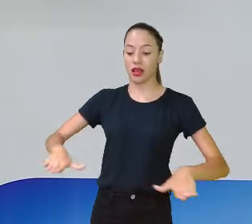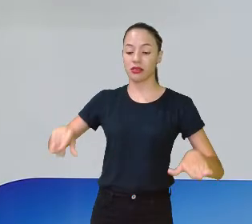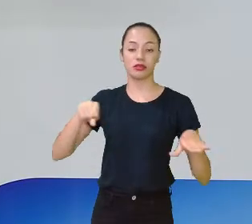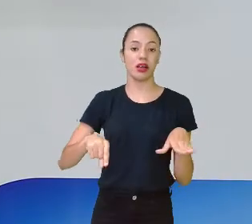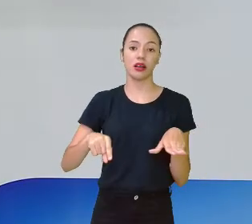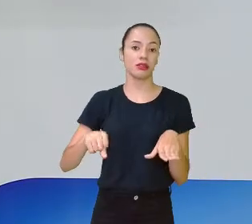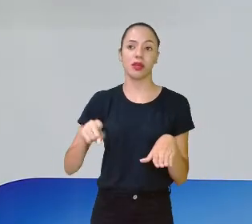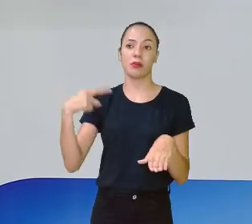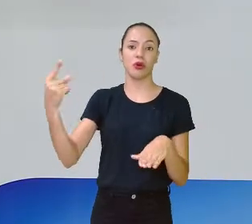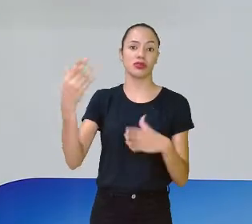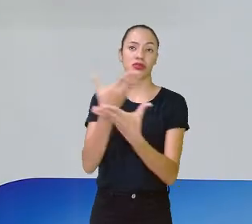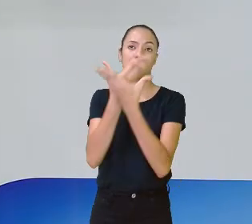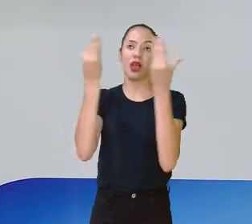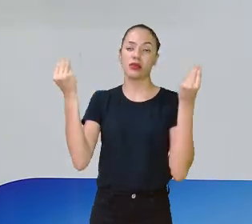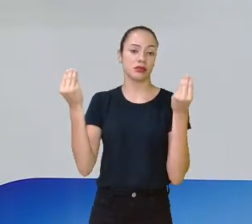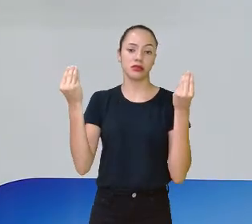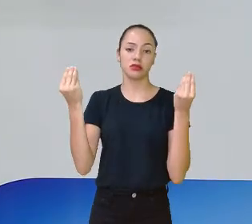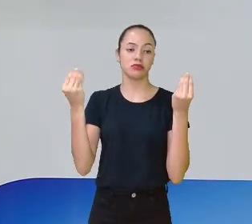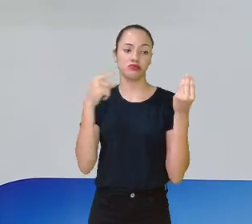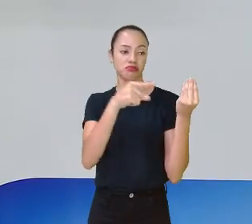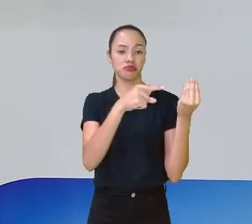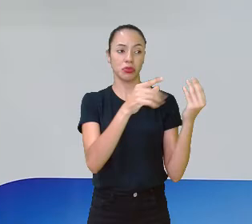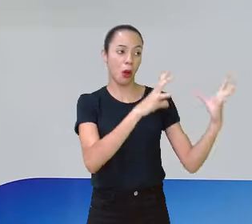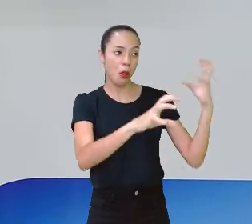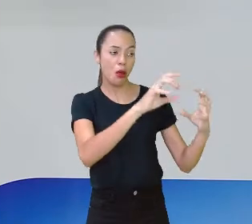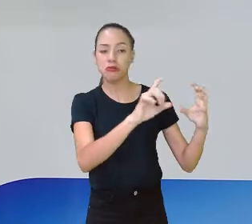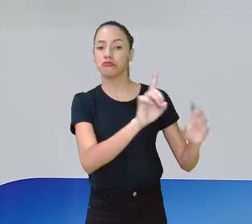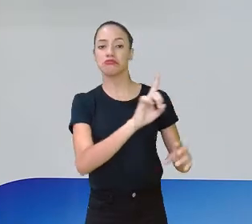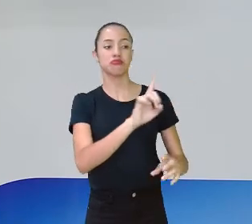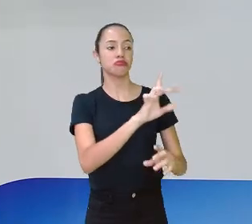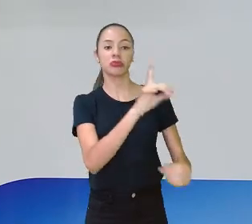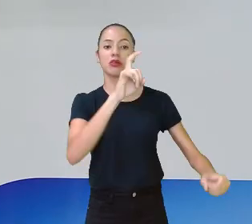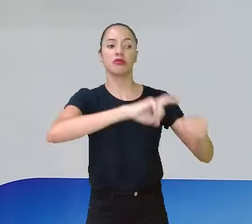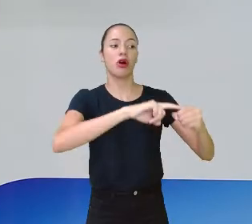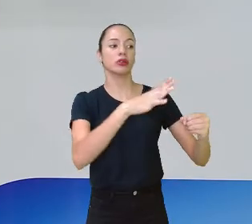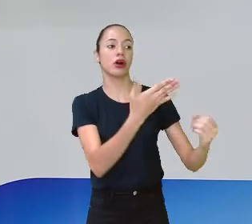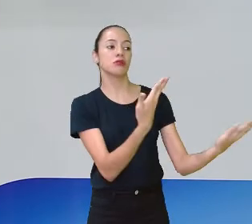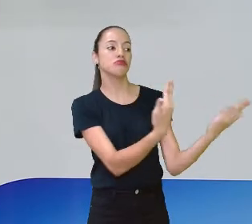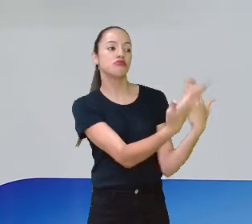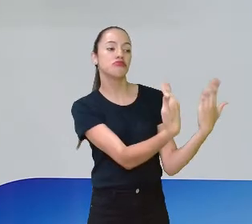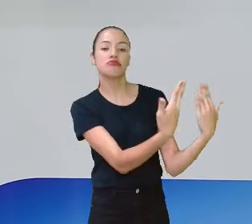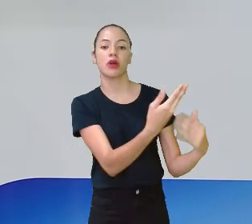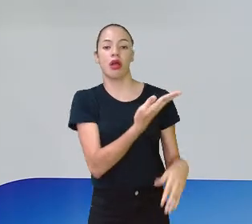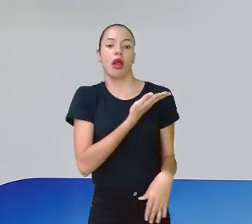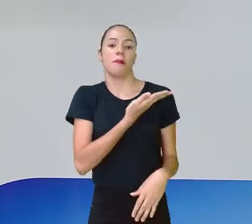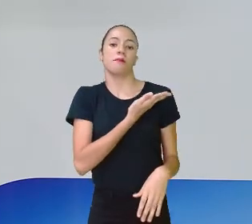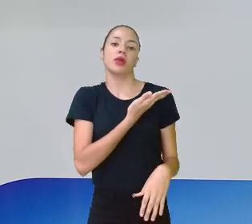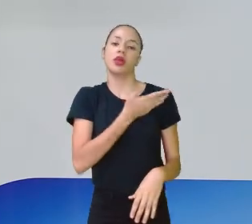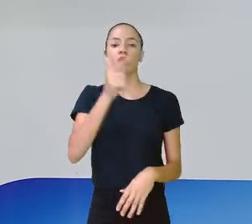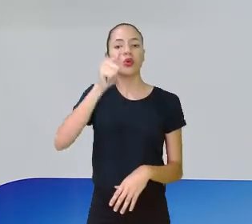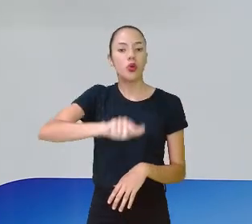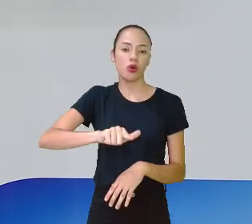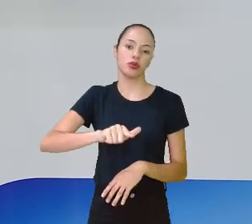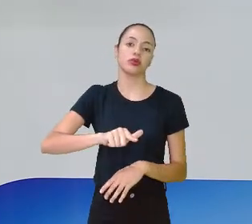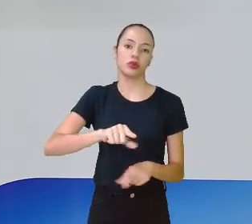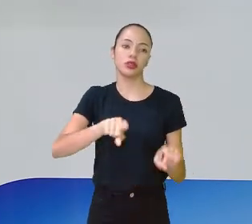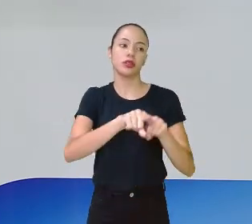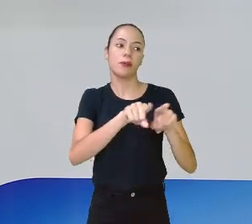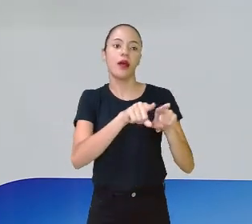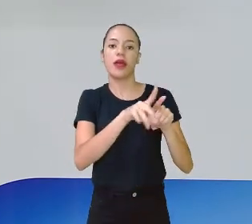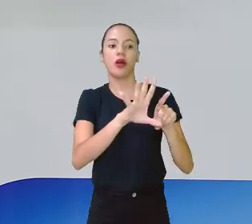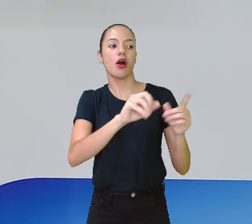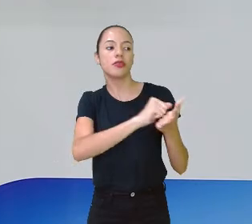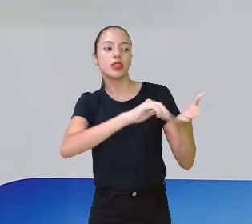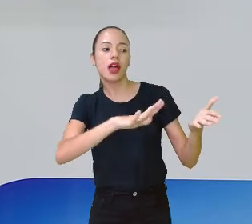mais de nada. Eles voltam a ser amigos, eles voltam a se ajudar, eles voltam a trabalhar em